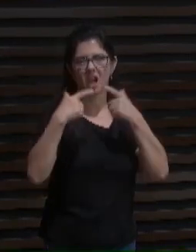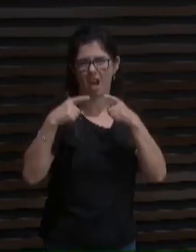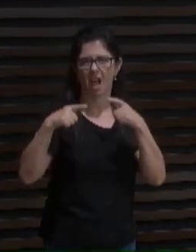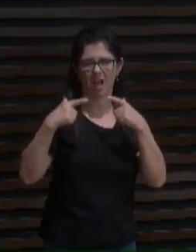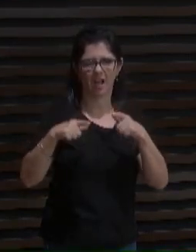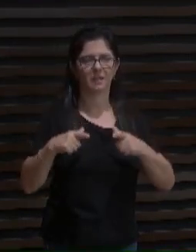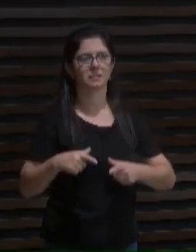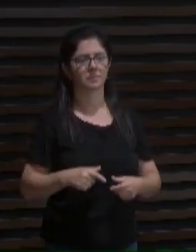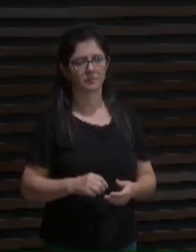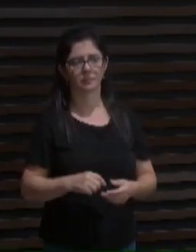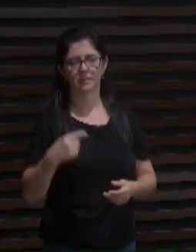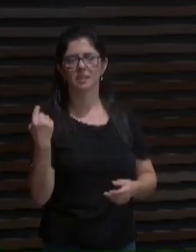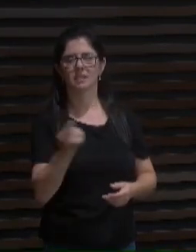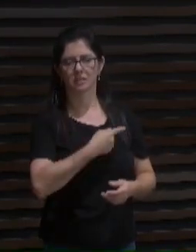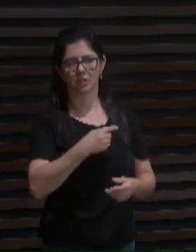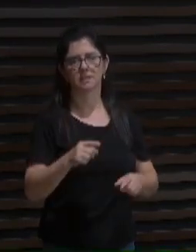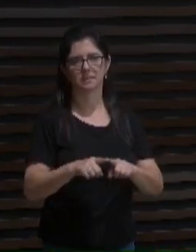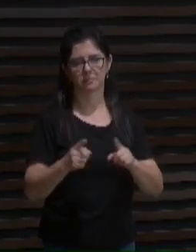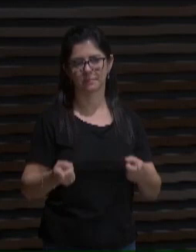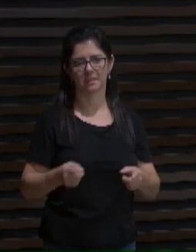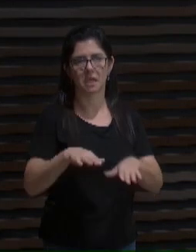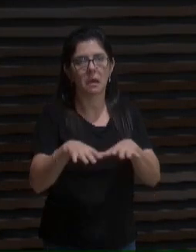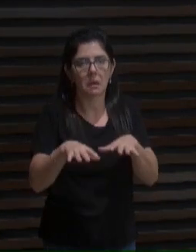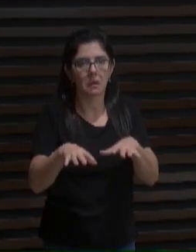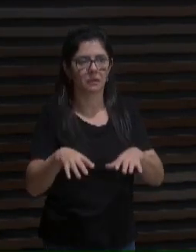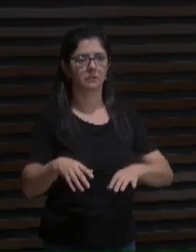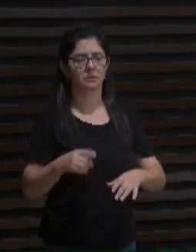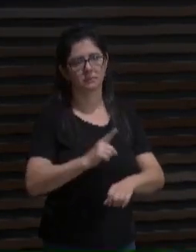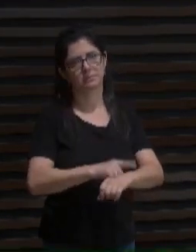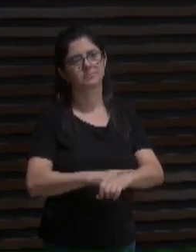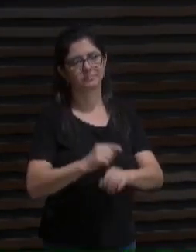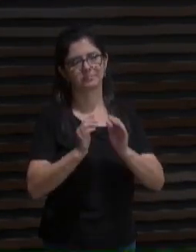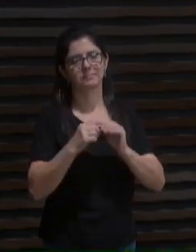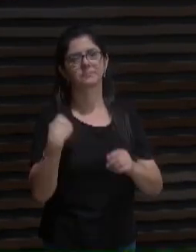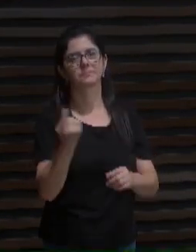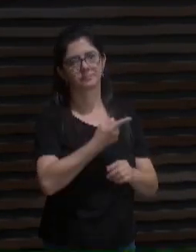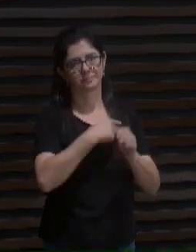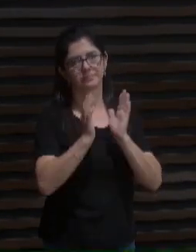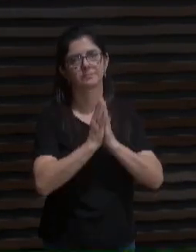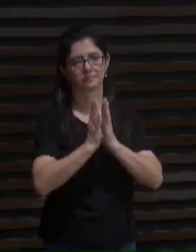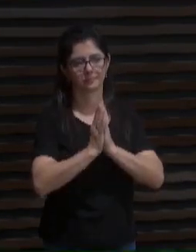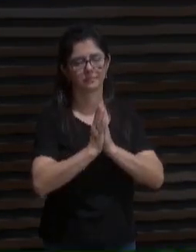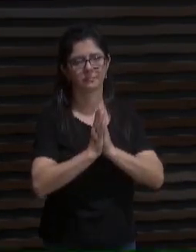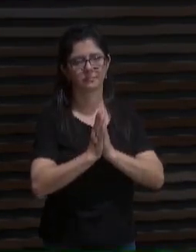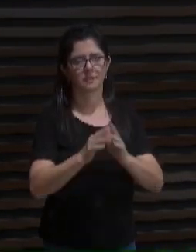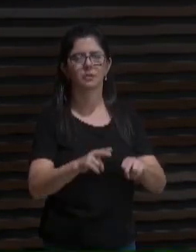sabedoria, mas treme quando oramos. Por isso que nós precisamos de orar a palavra de